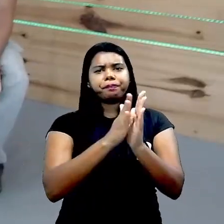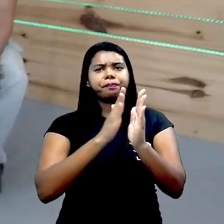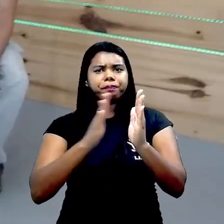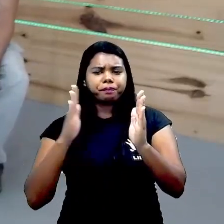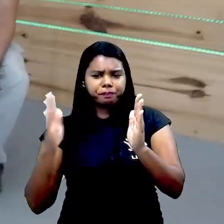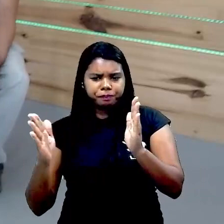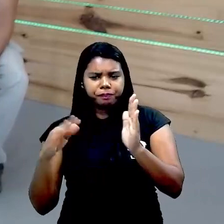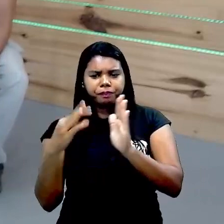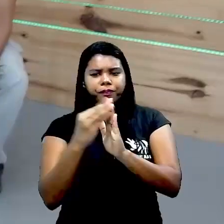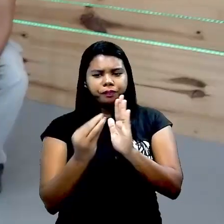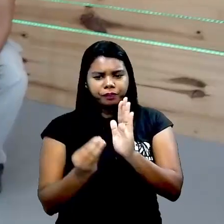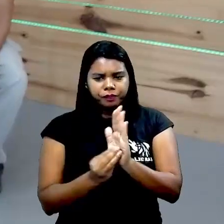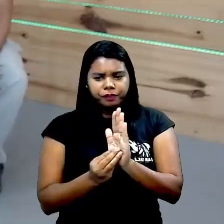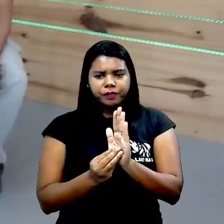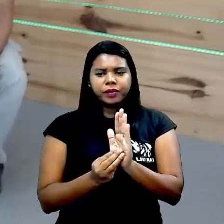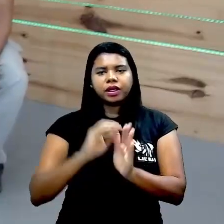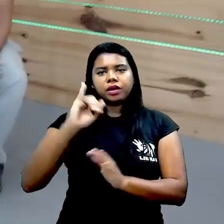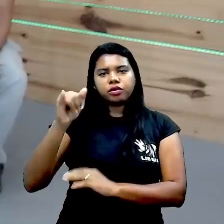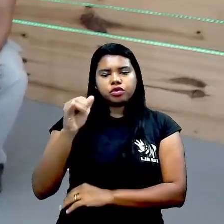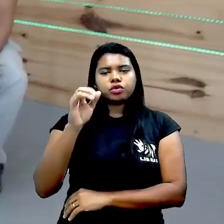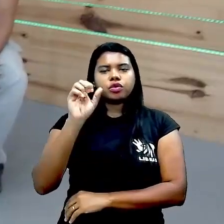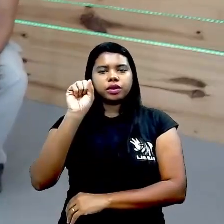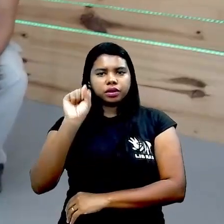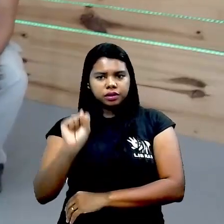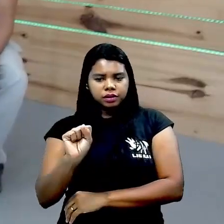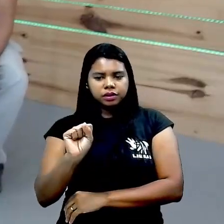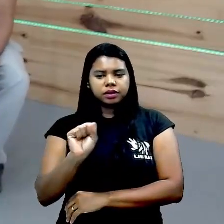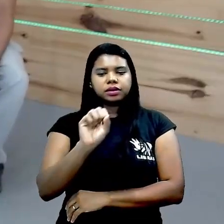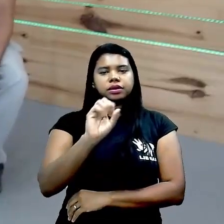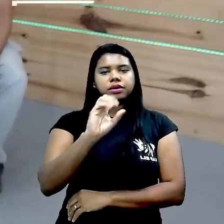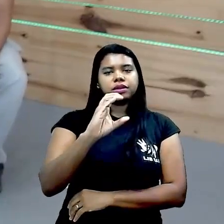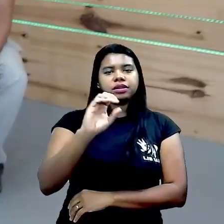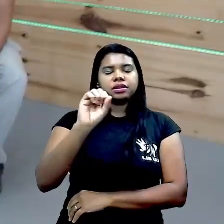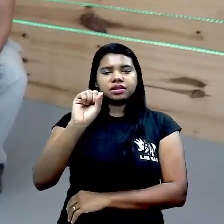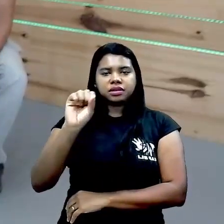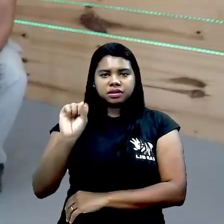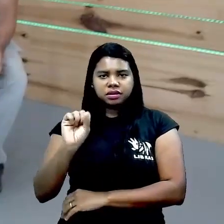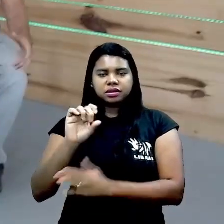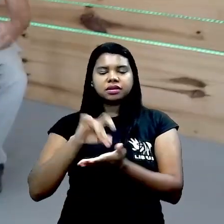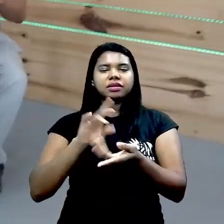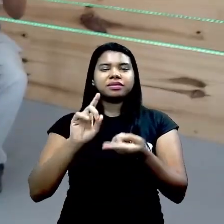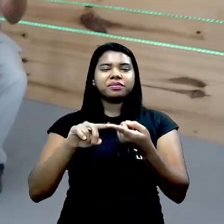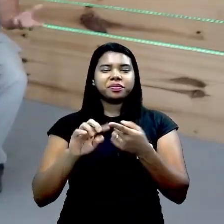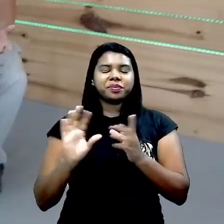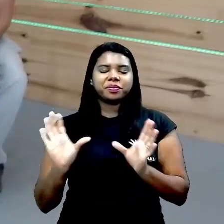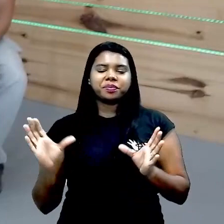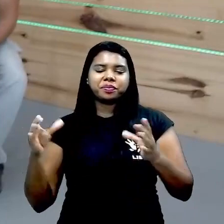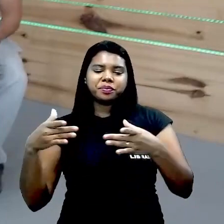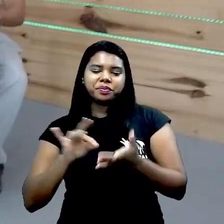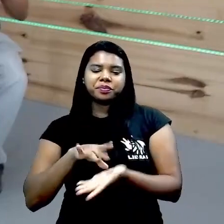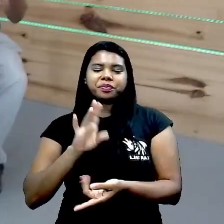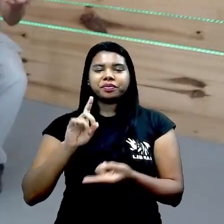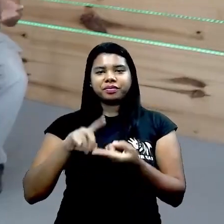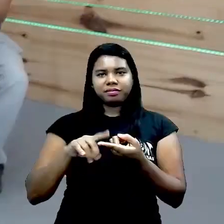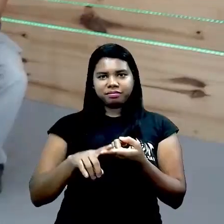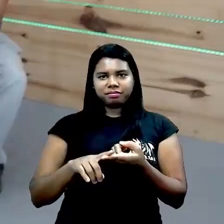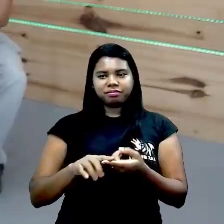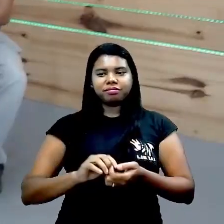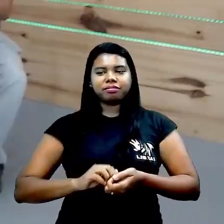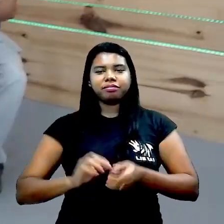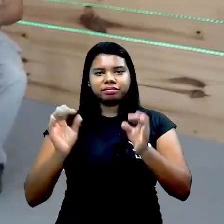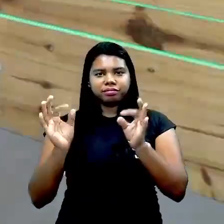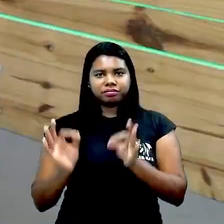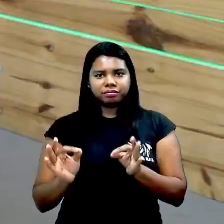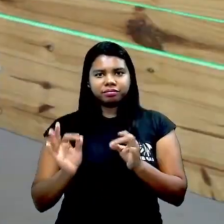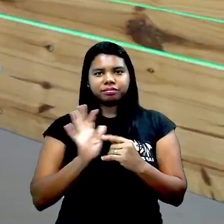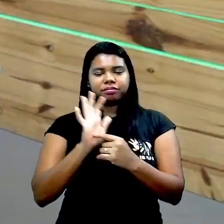dentro dele. JS, CSS. Então ele engloba essas bibliotecas. Ele é um ambiente pronto de trabalho